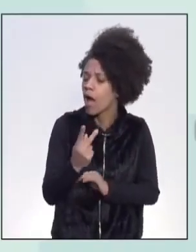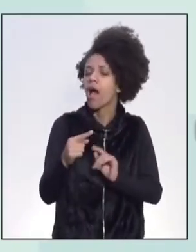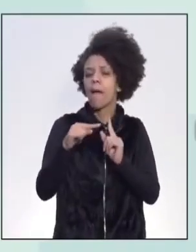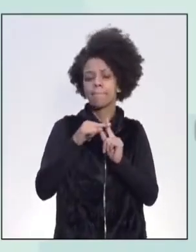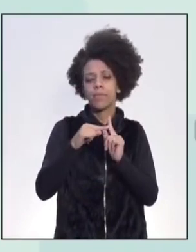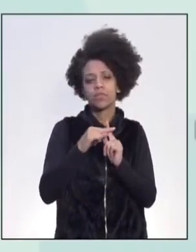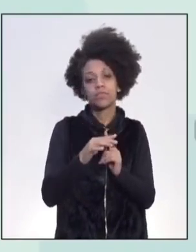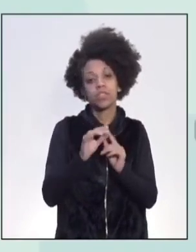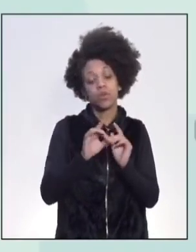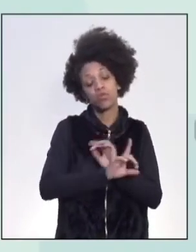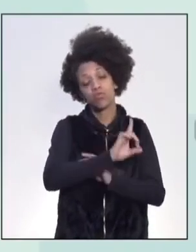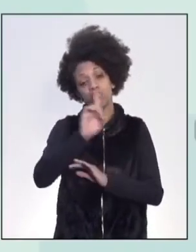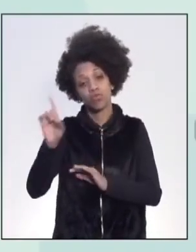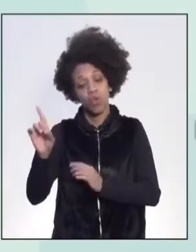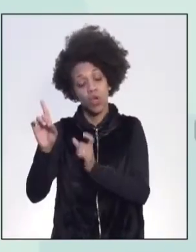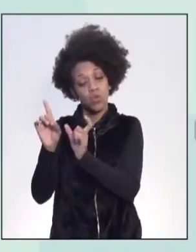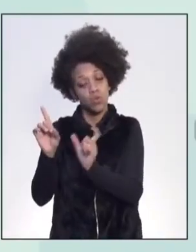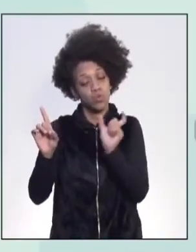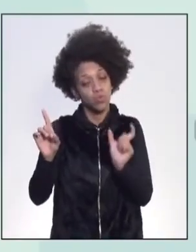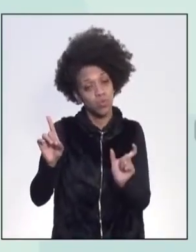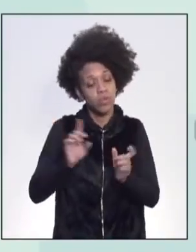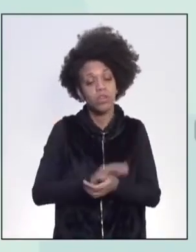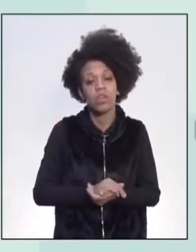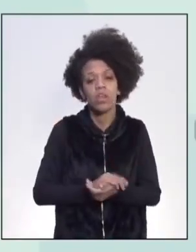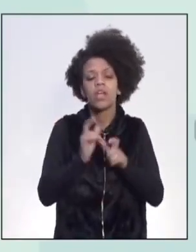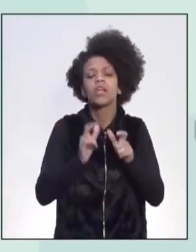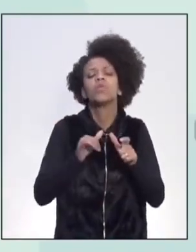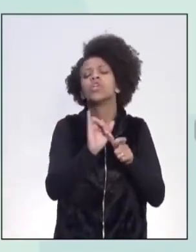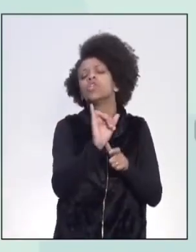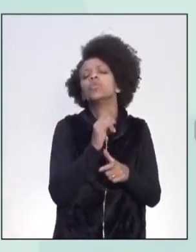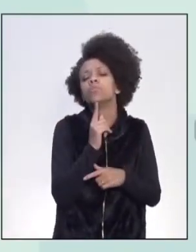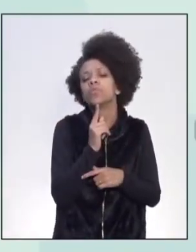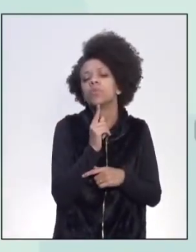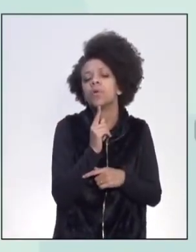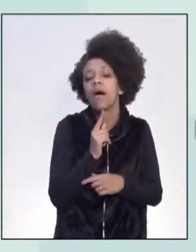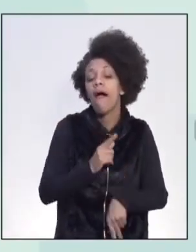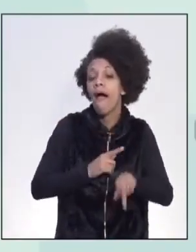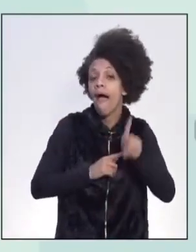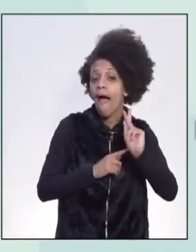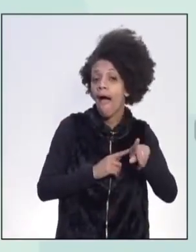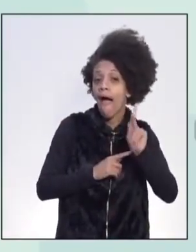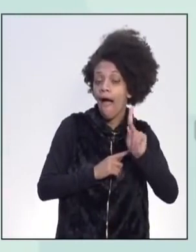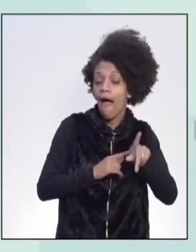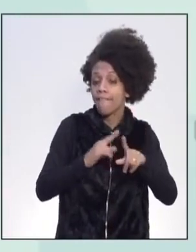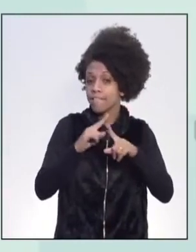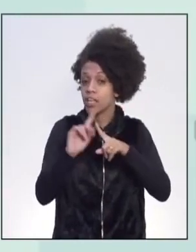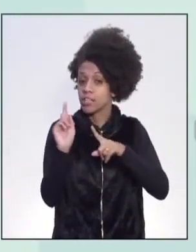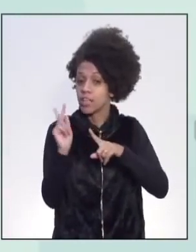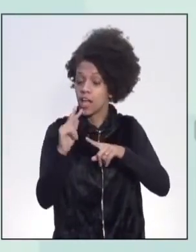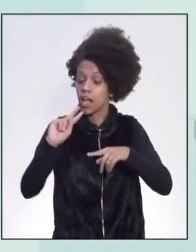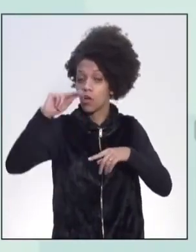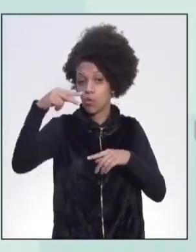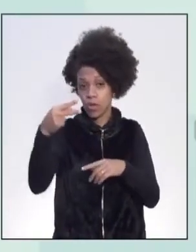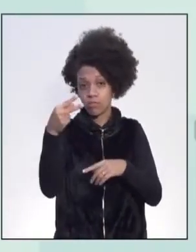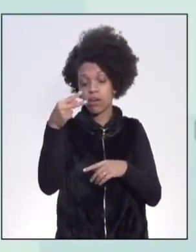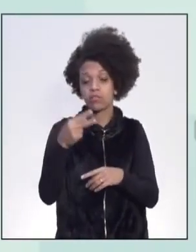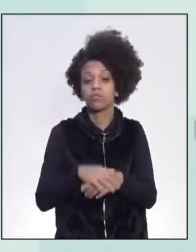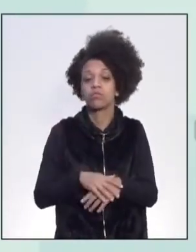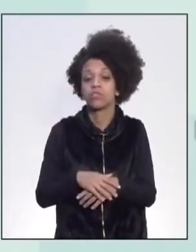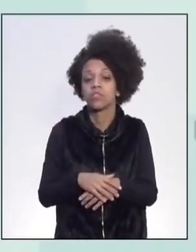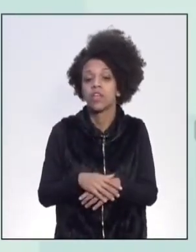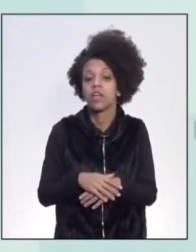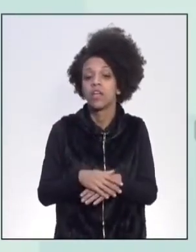para a direita, 2 unidades. E no eixo Y, olha aqui, ó, K vezes H ao quadrado. Eu peguei o H, que era 2,